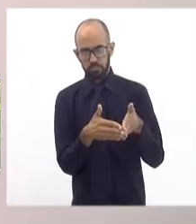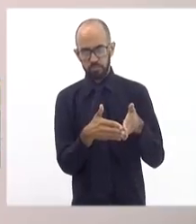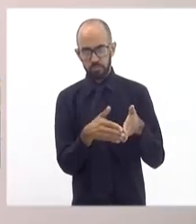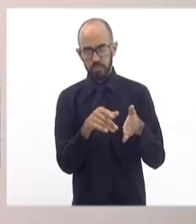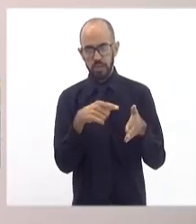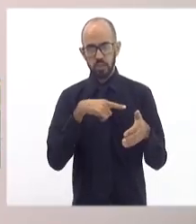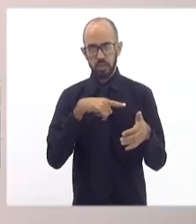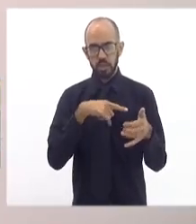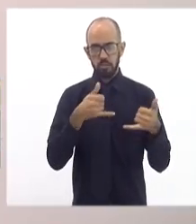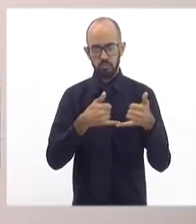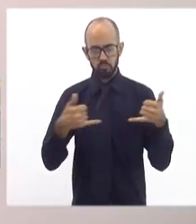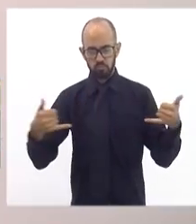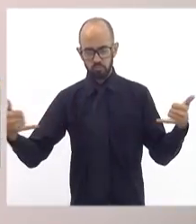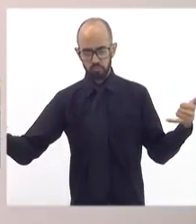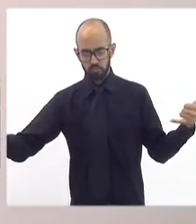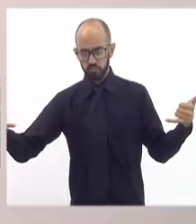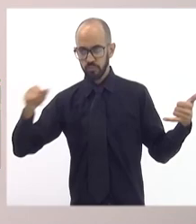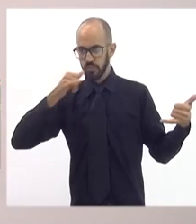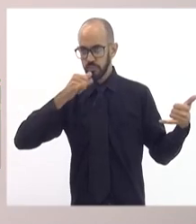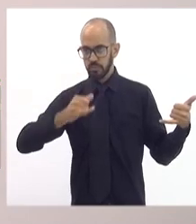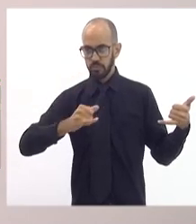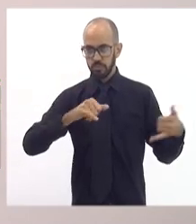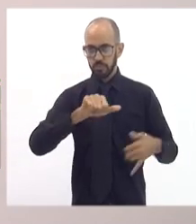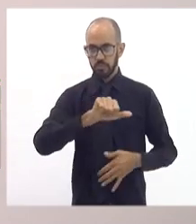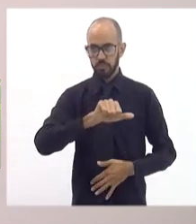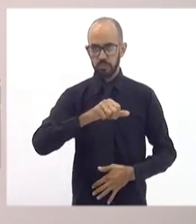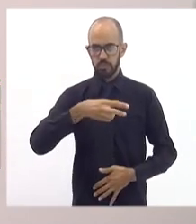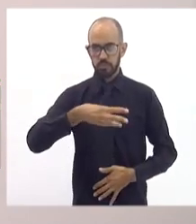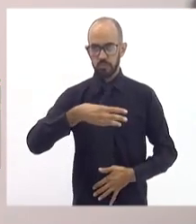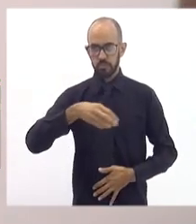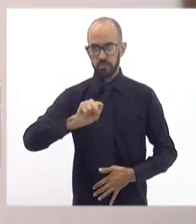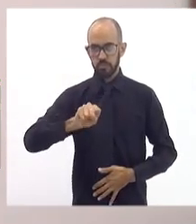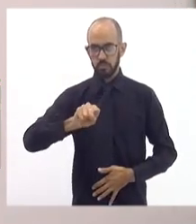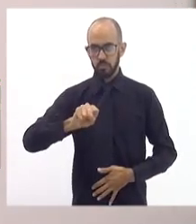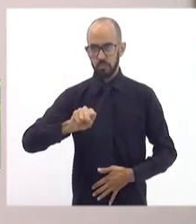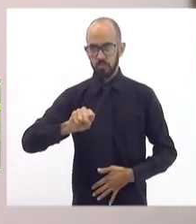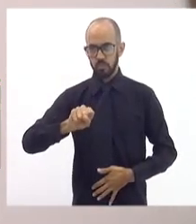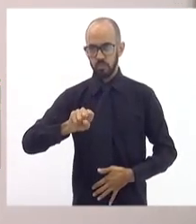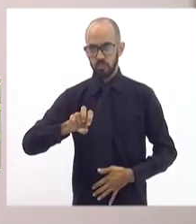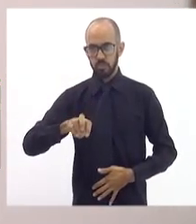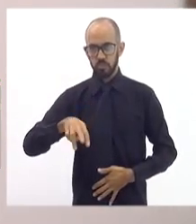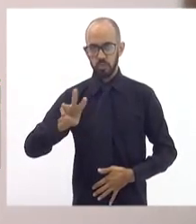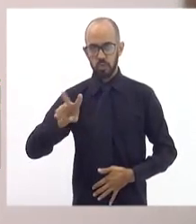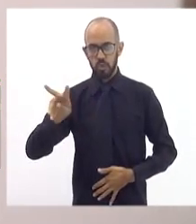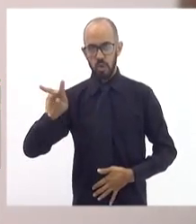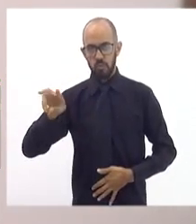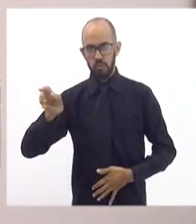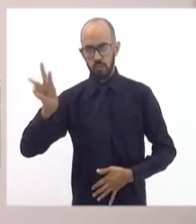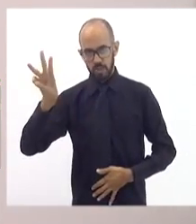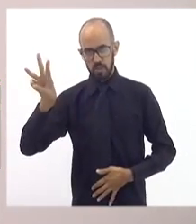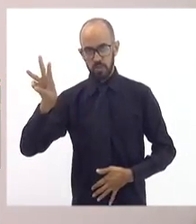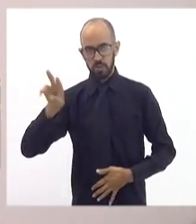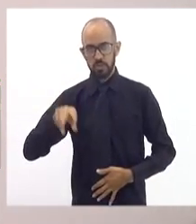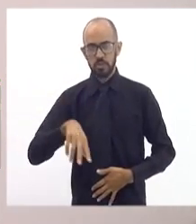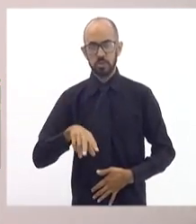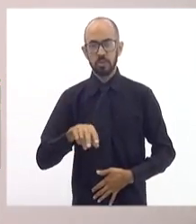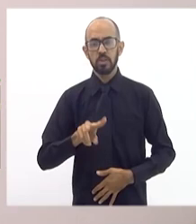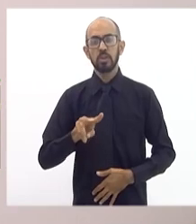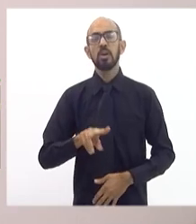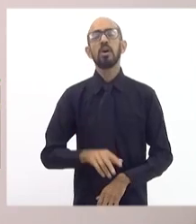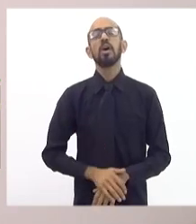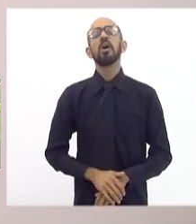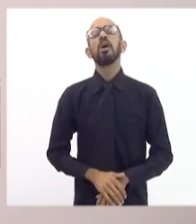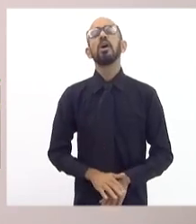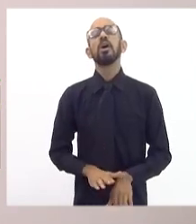alguns Paulo de 138 a minha voz é aqueles Então ela de acordo com a nossa lei